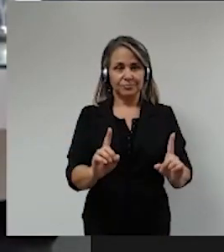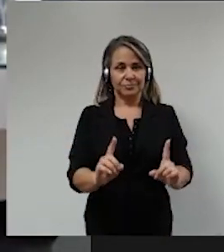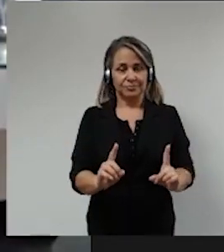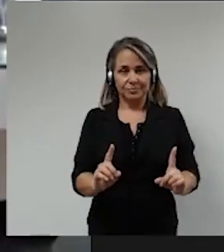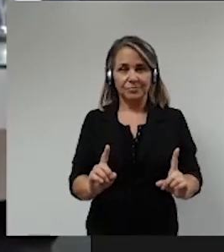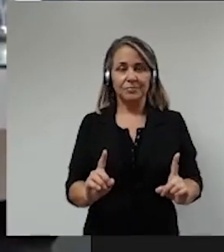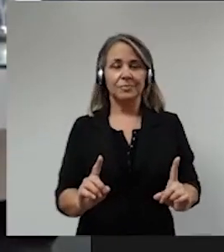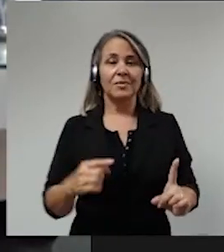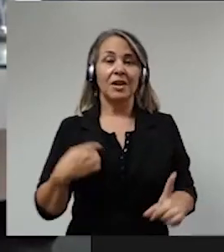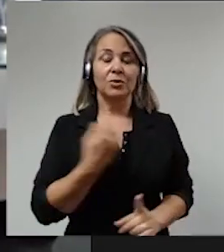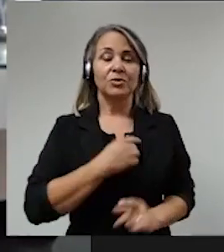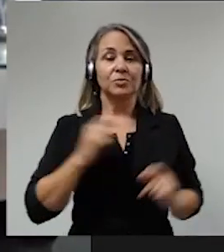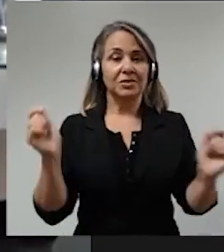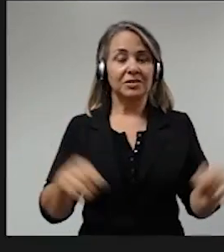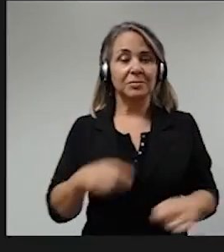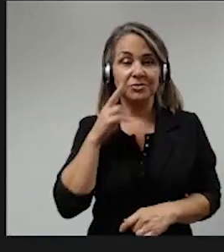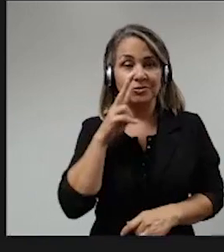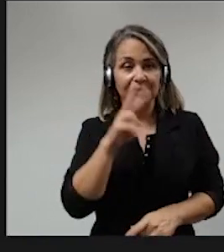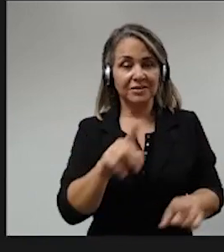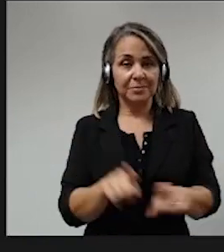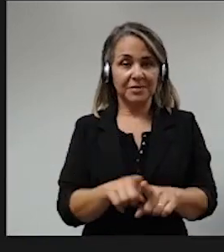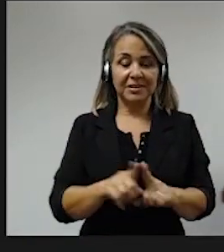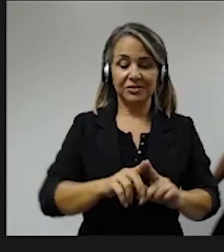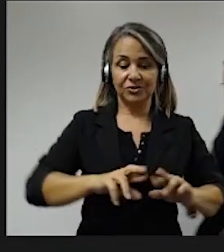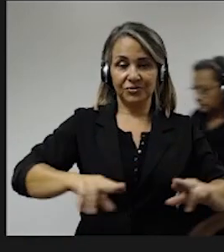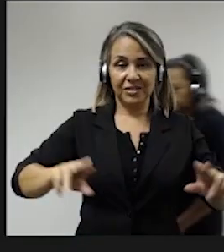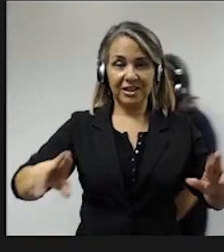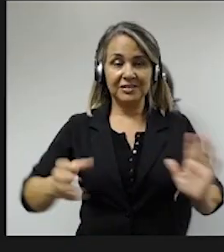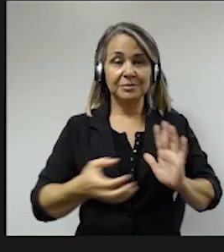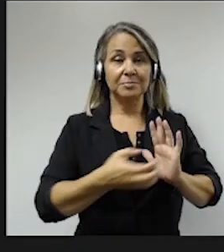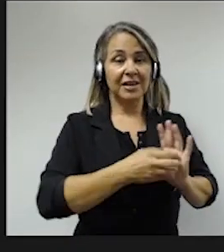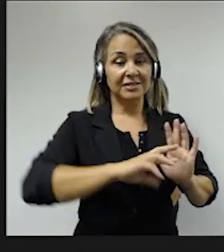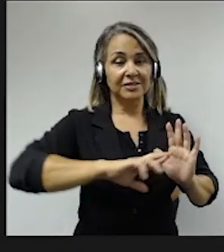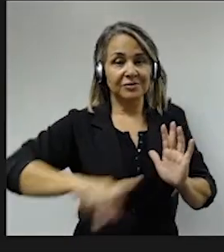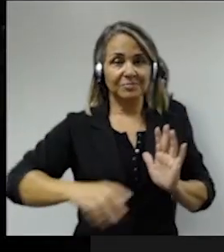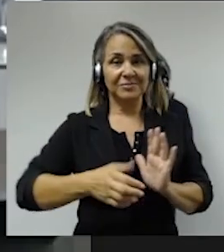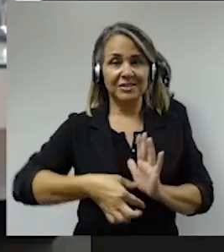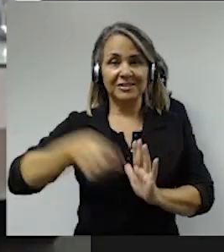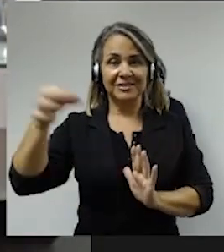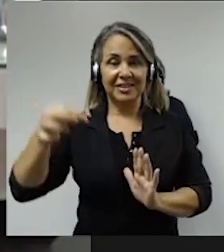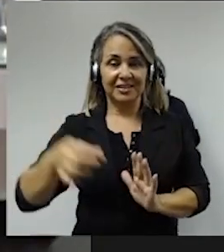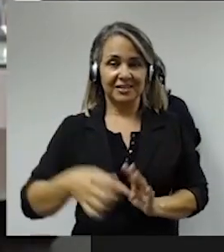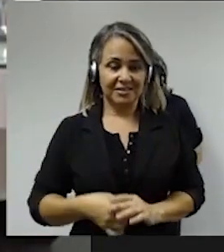Mas a gente também consegue ver que várias marcas tiveram destaques.